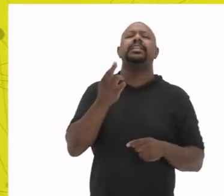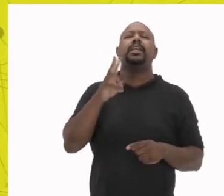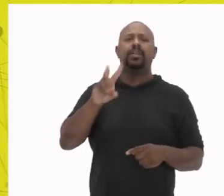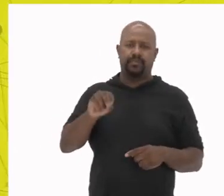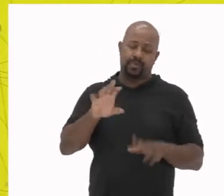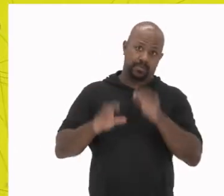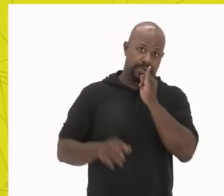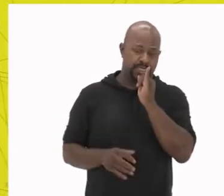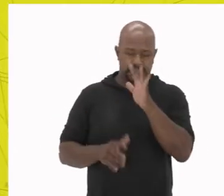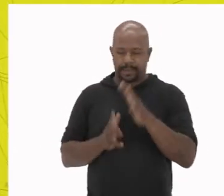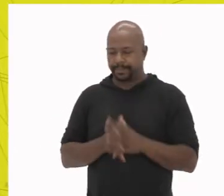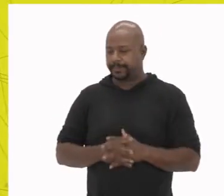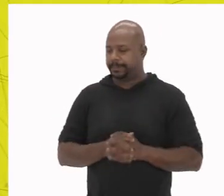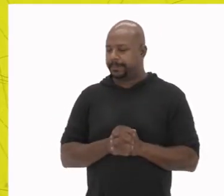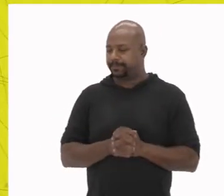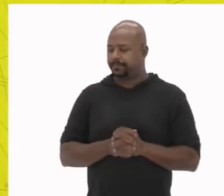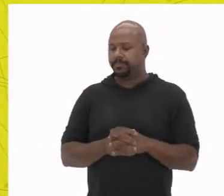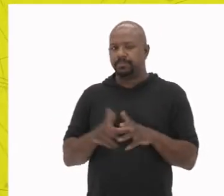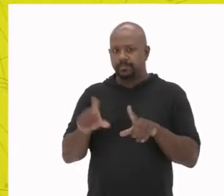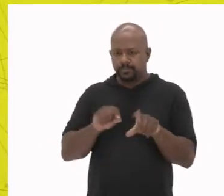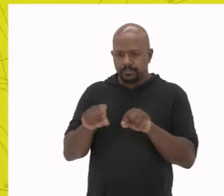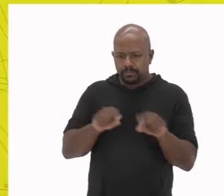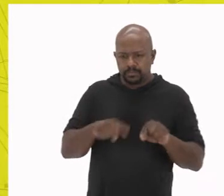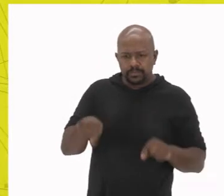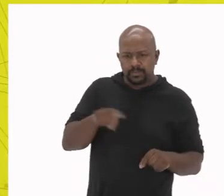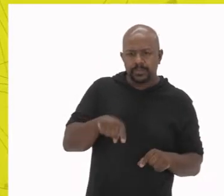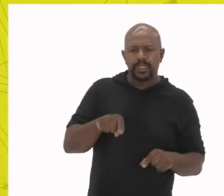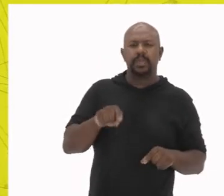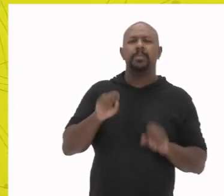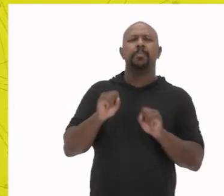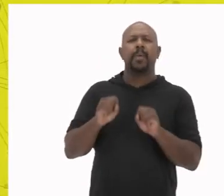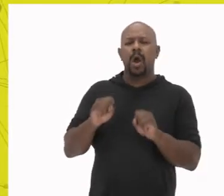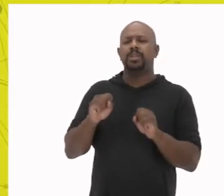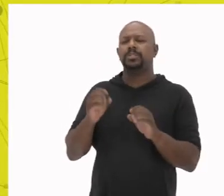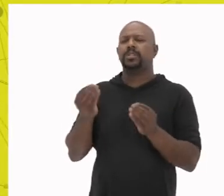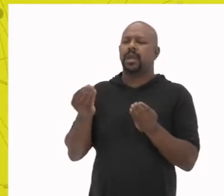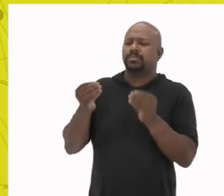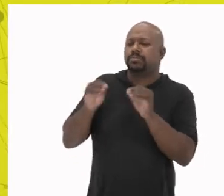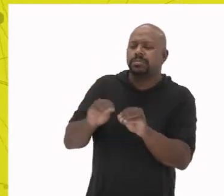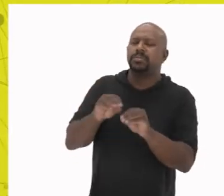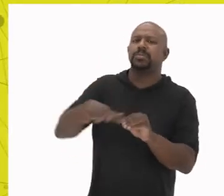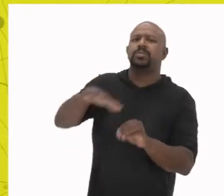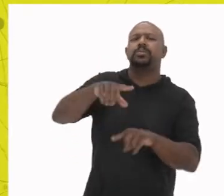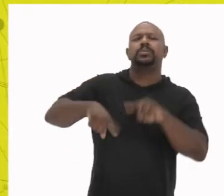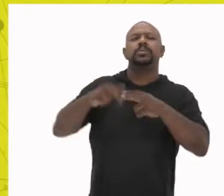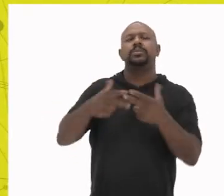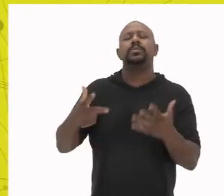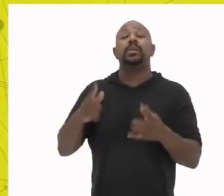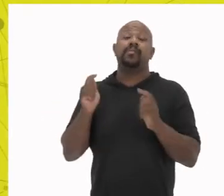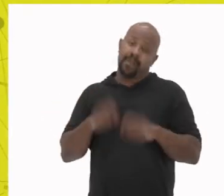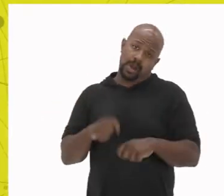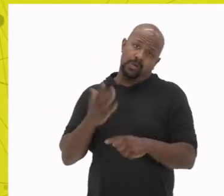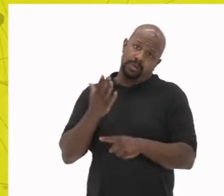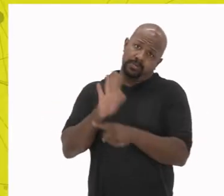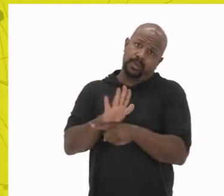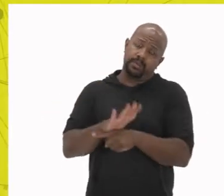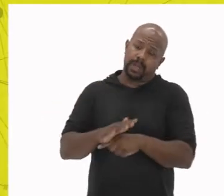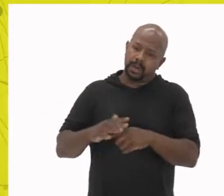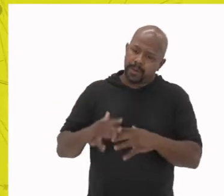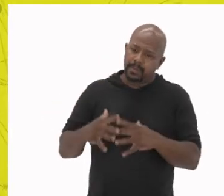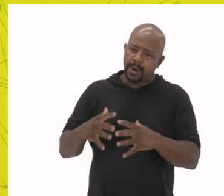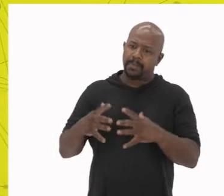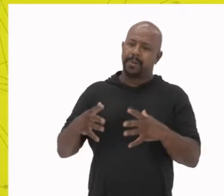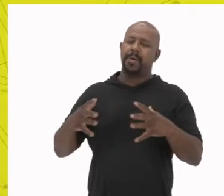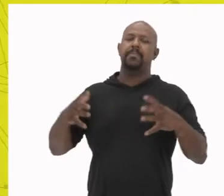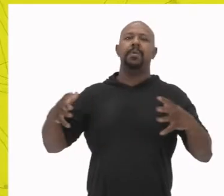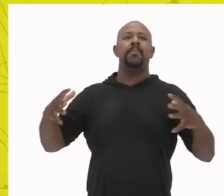acervo, como, por exemplo, a seleção dos itens que podem compor seu acervo e, consequentemente, irão